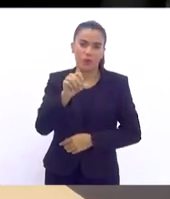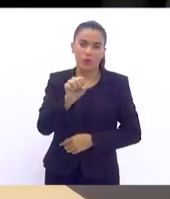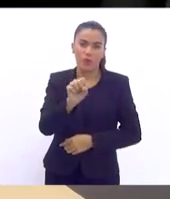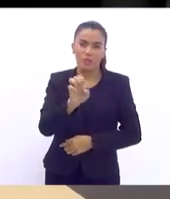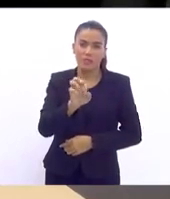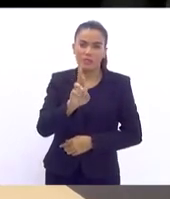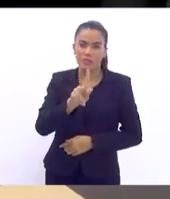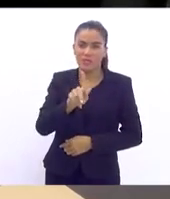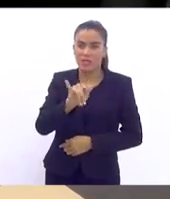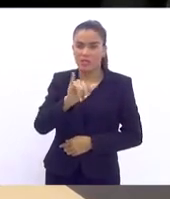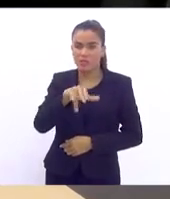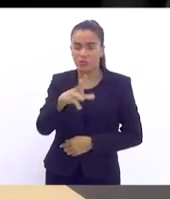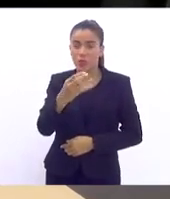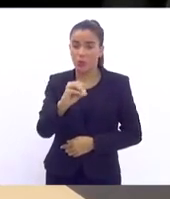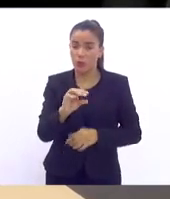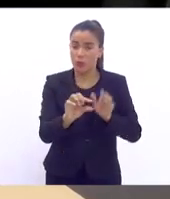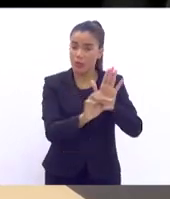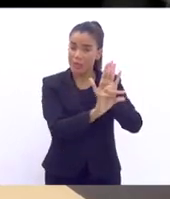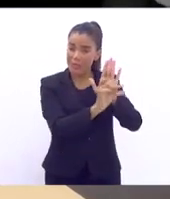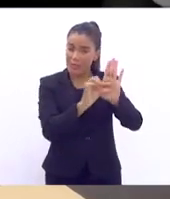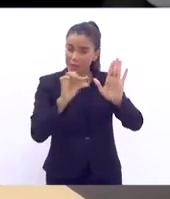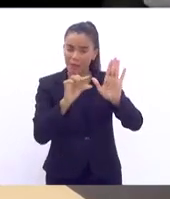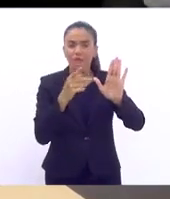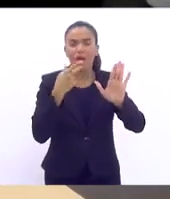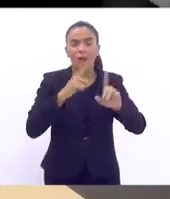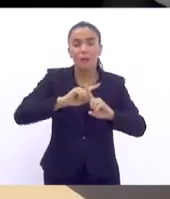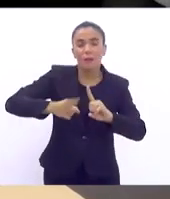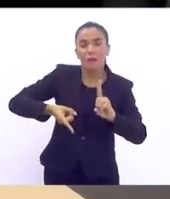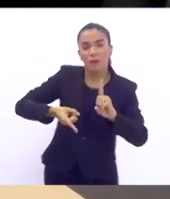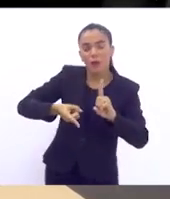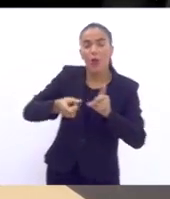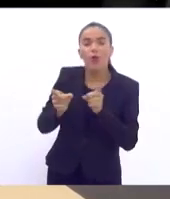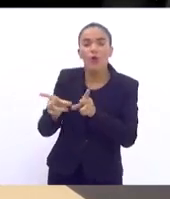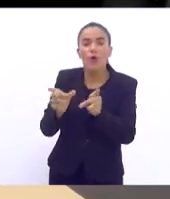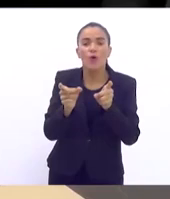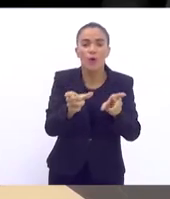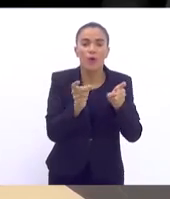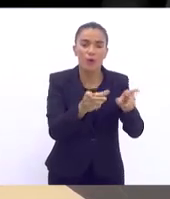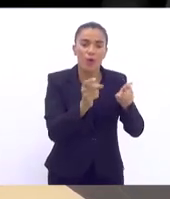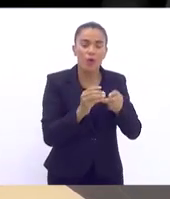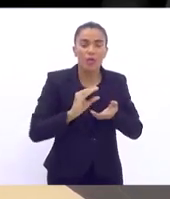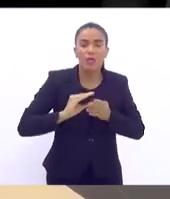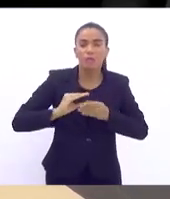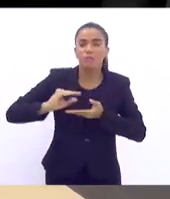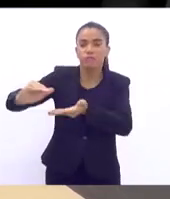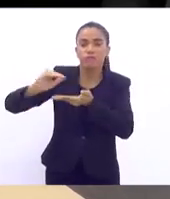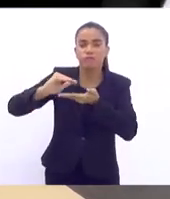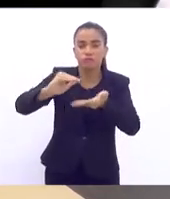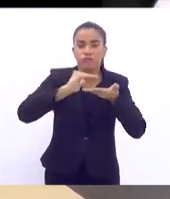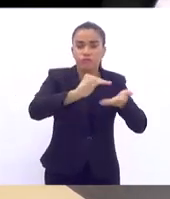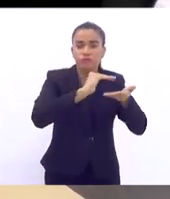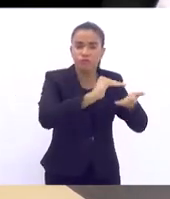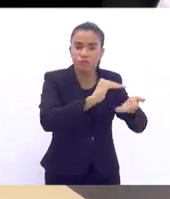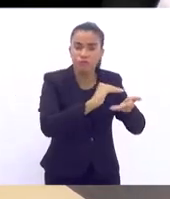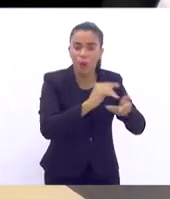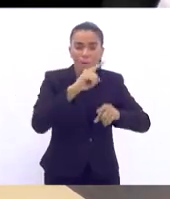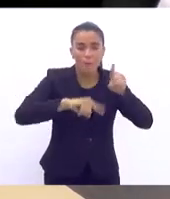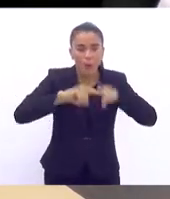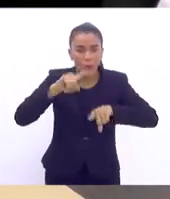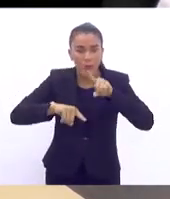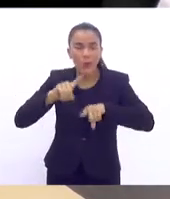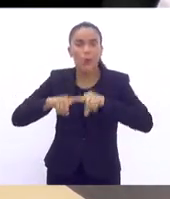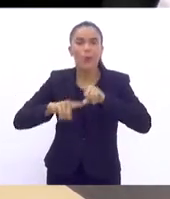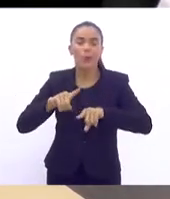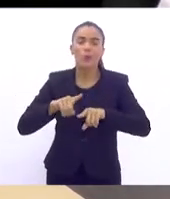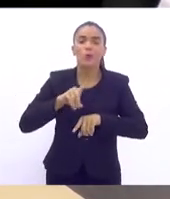que na ementa dispõe sobre a proibição de comercialização e distribuição de produtos com embalagens nas quais